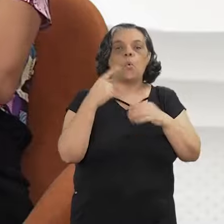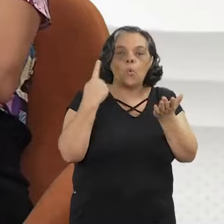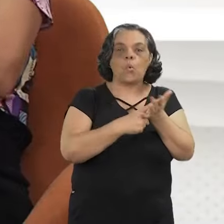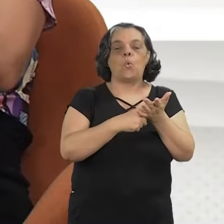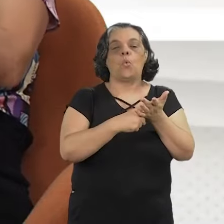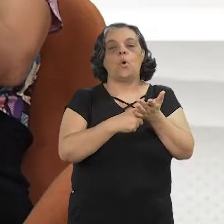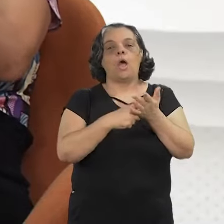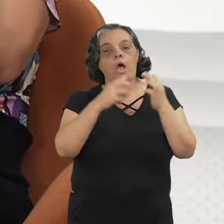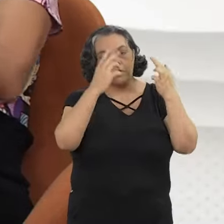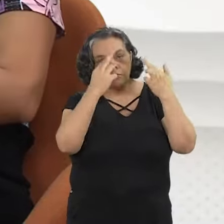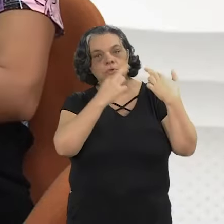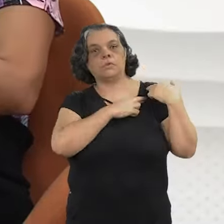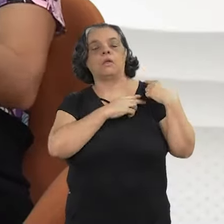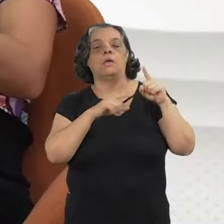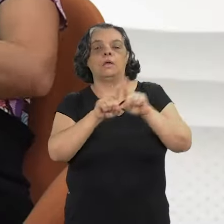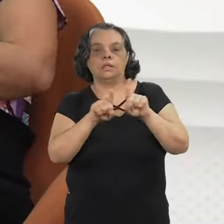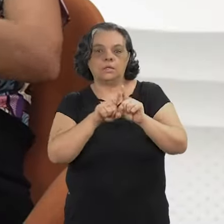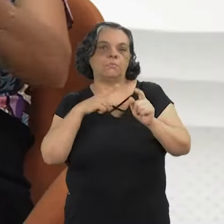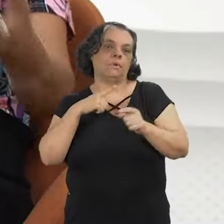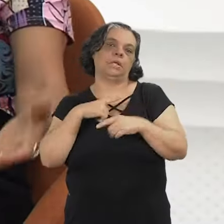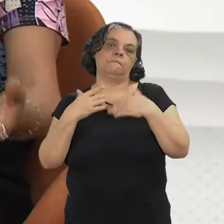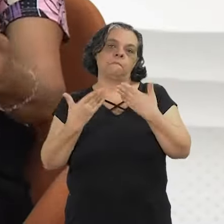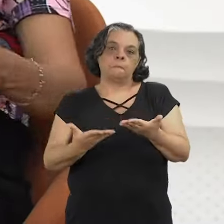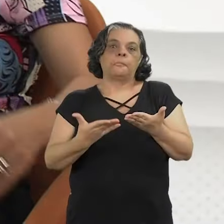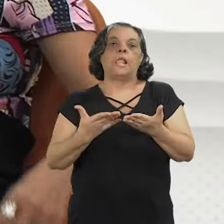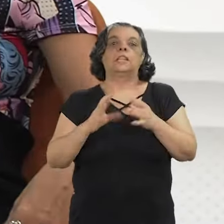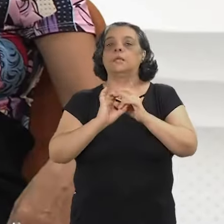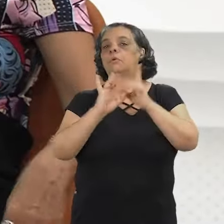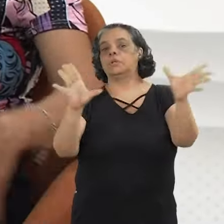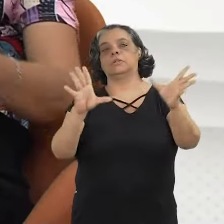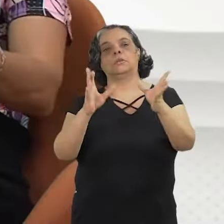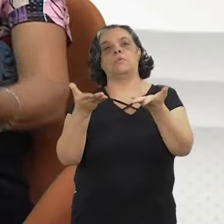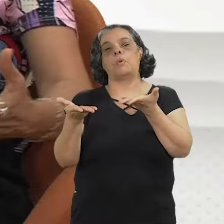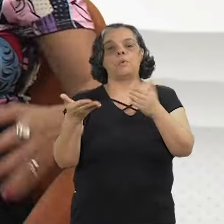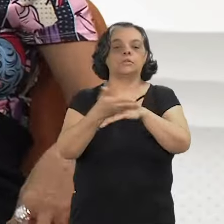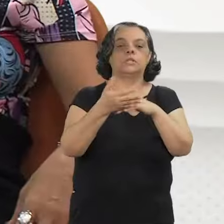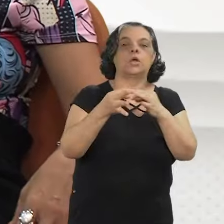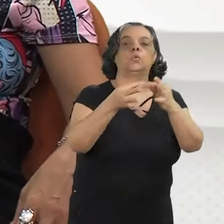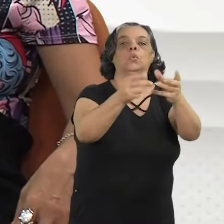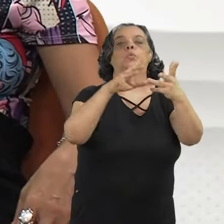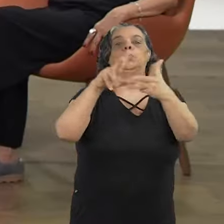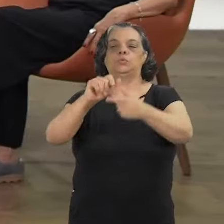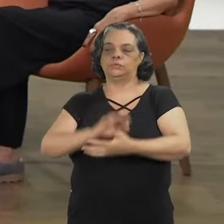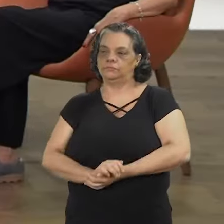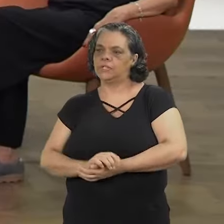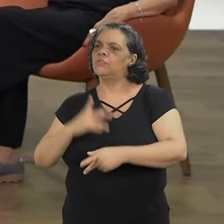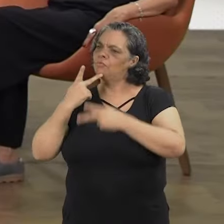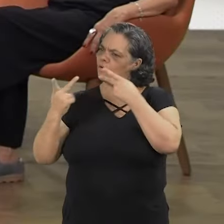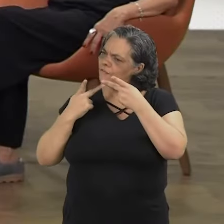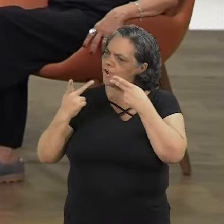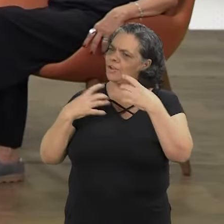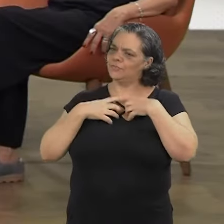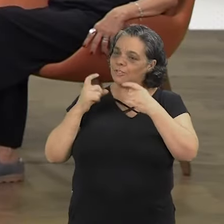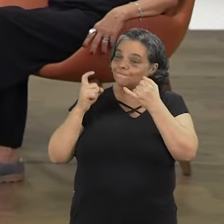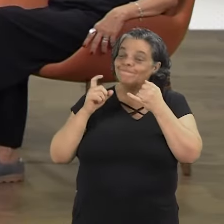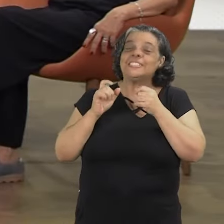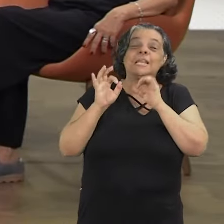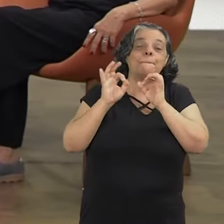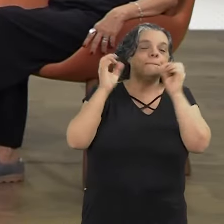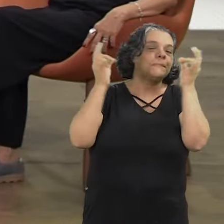cumprida né sendo respeitada e a democratização sendo permitida sendo acessada por todo mundo essa sua fala nos deixa com